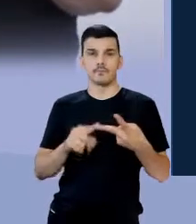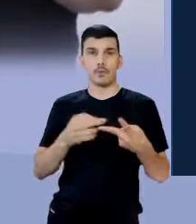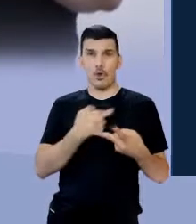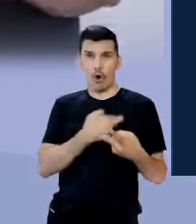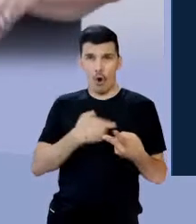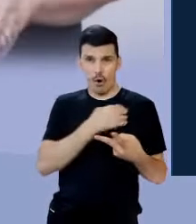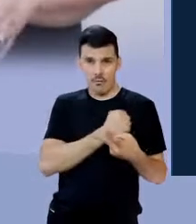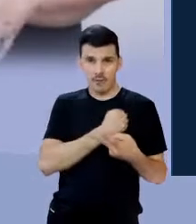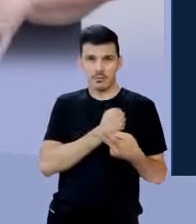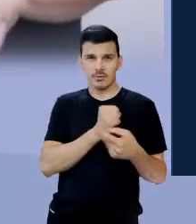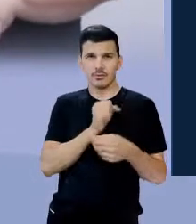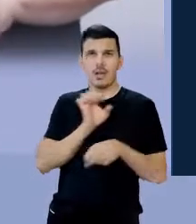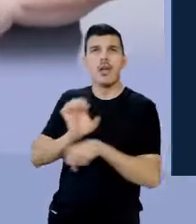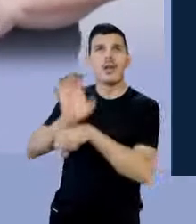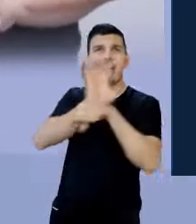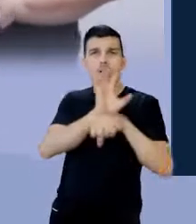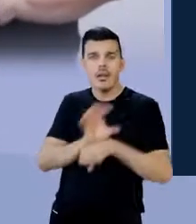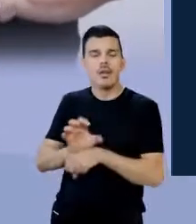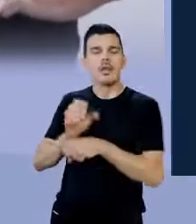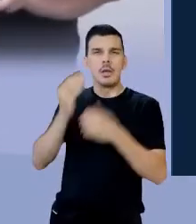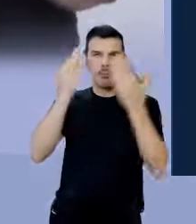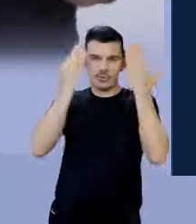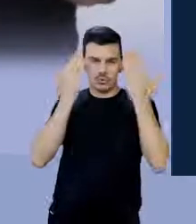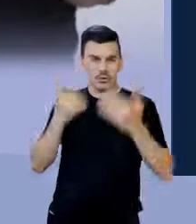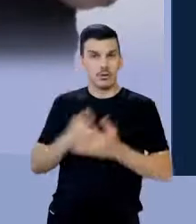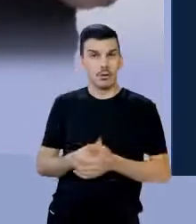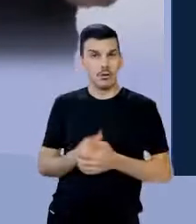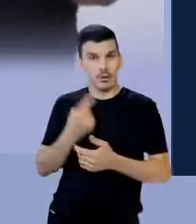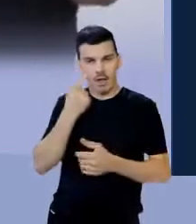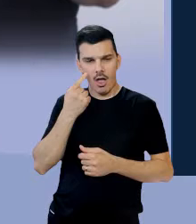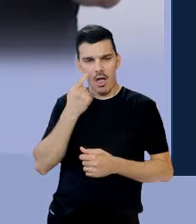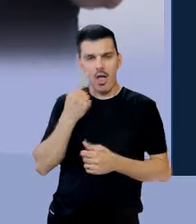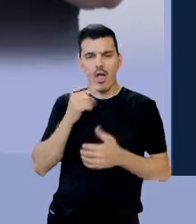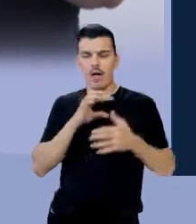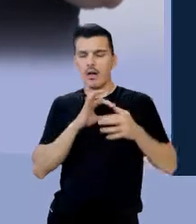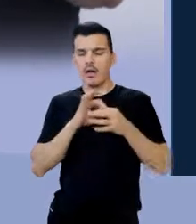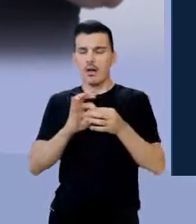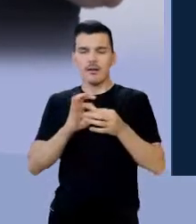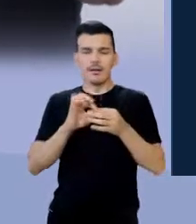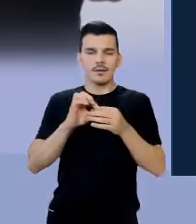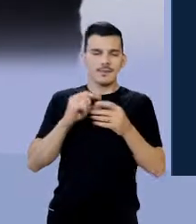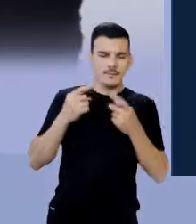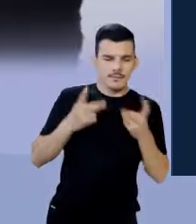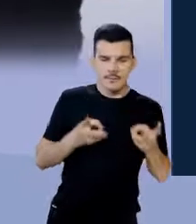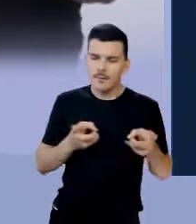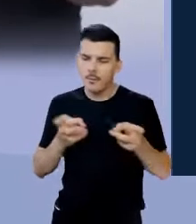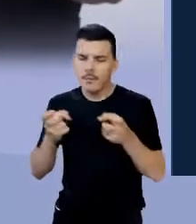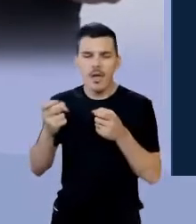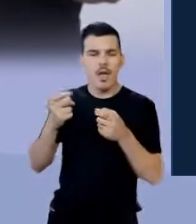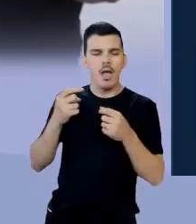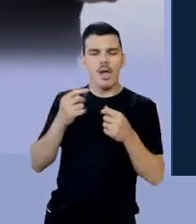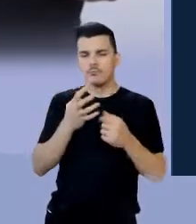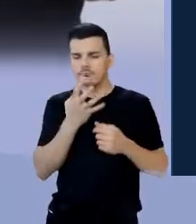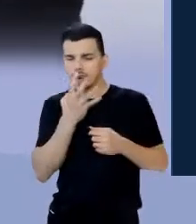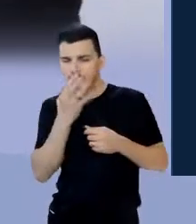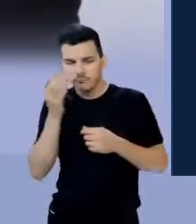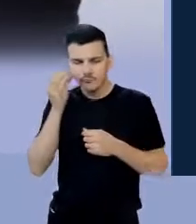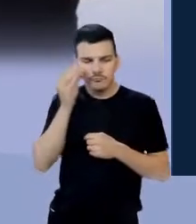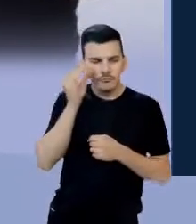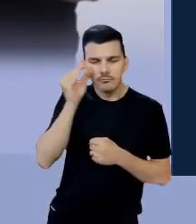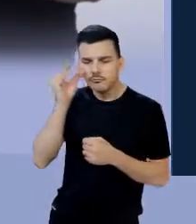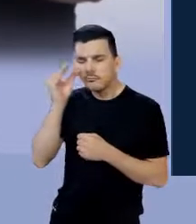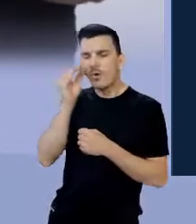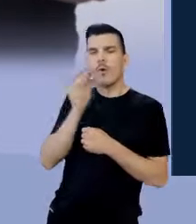o romance regionalista psicológico? O autor estará mergulhado, aprofunda-se